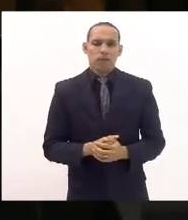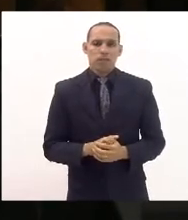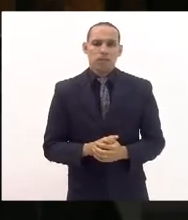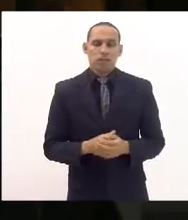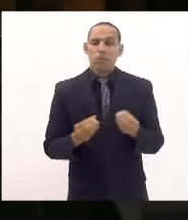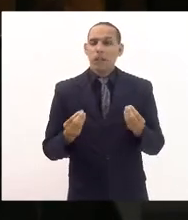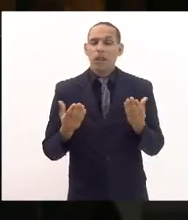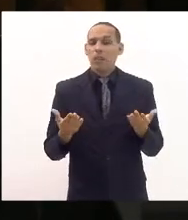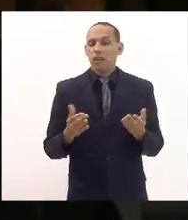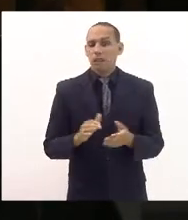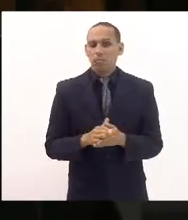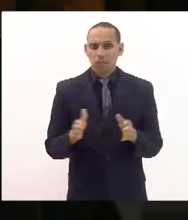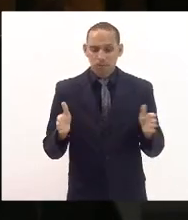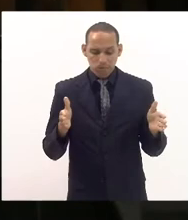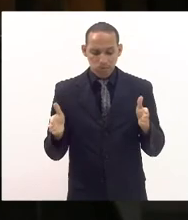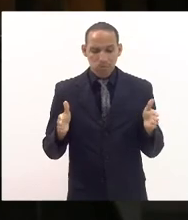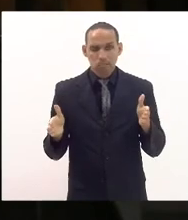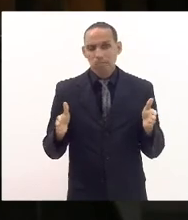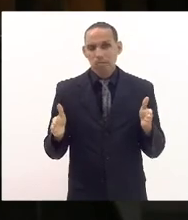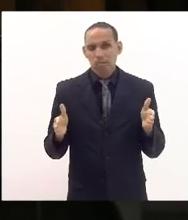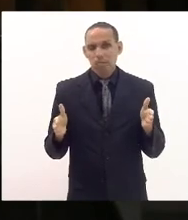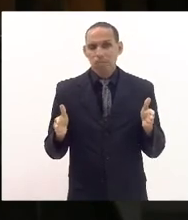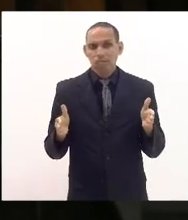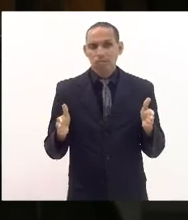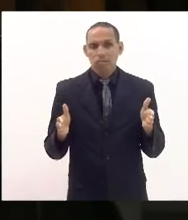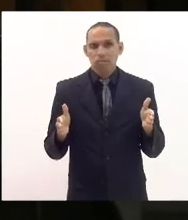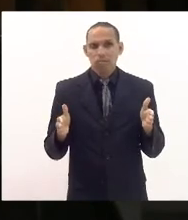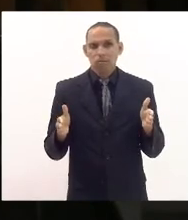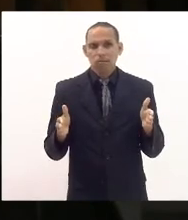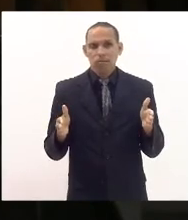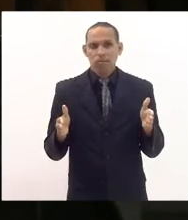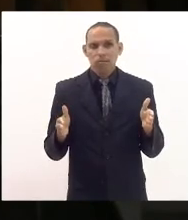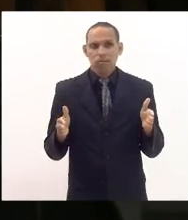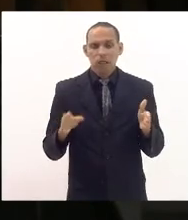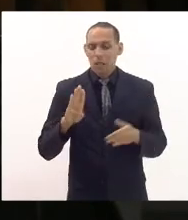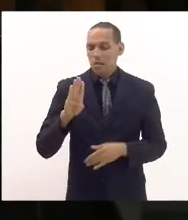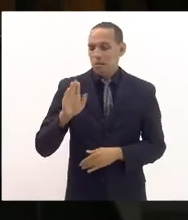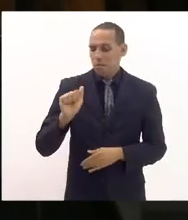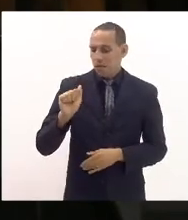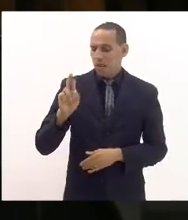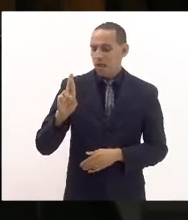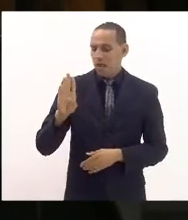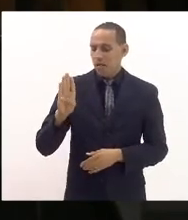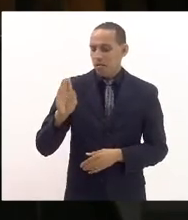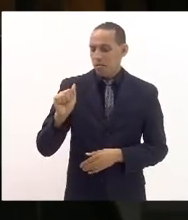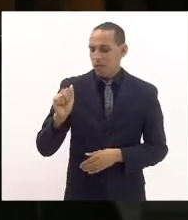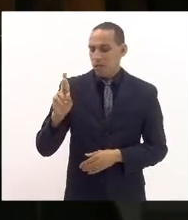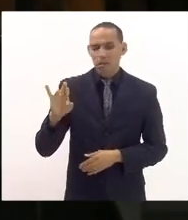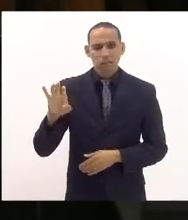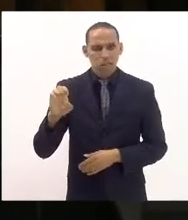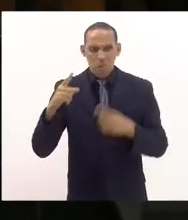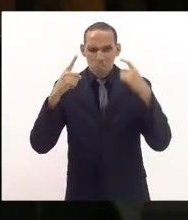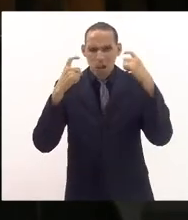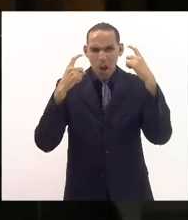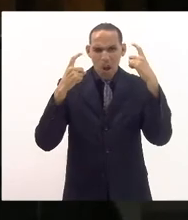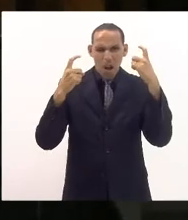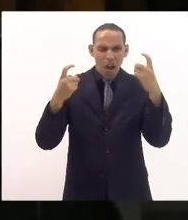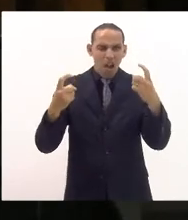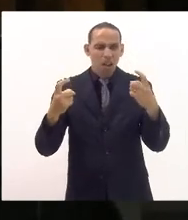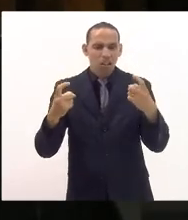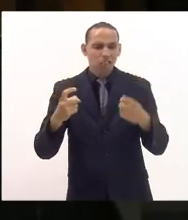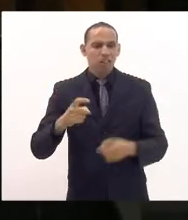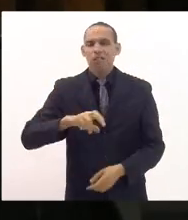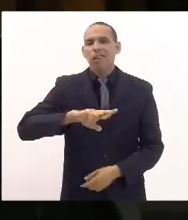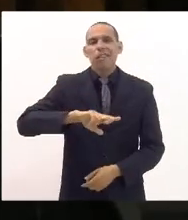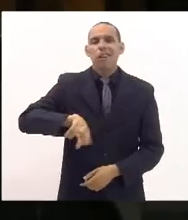e para esse período de barbary período de Bárbara e que